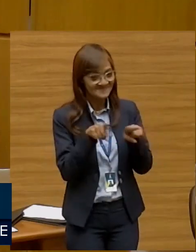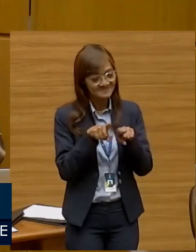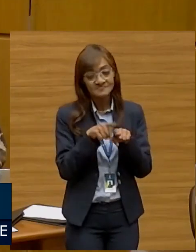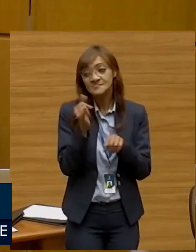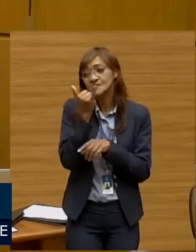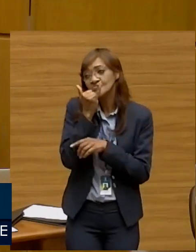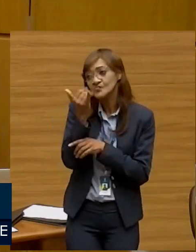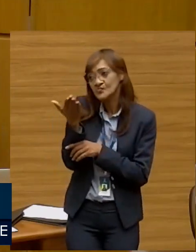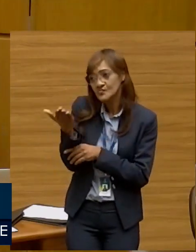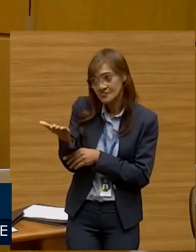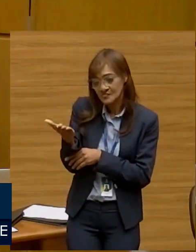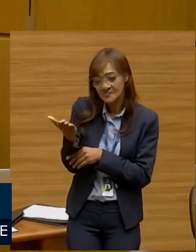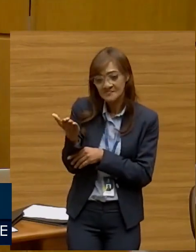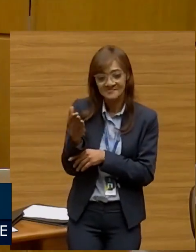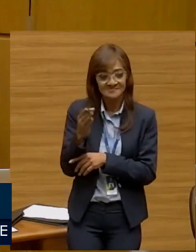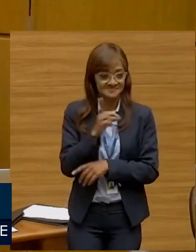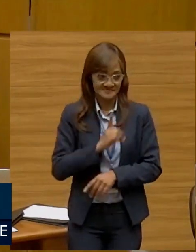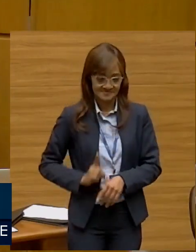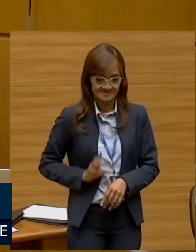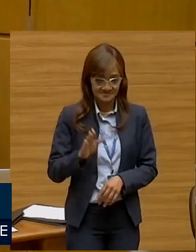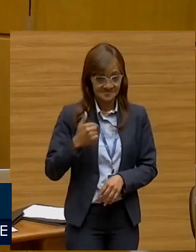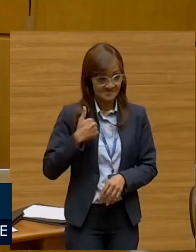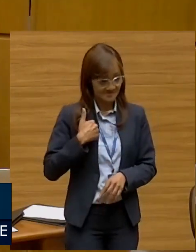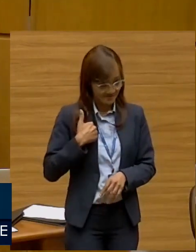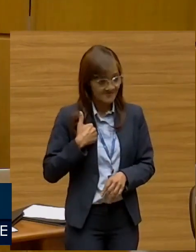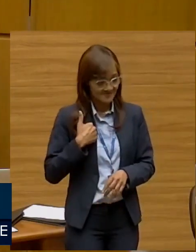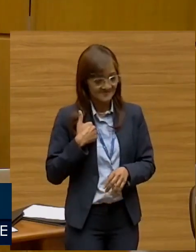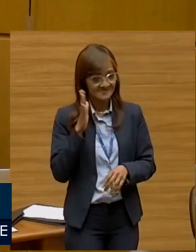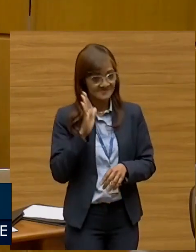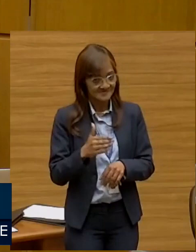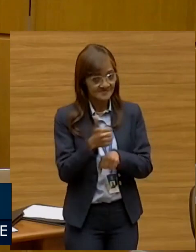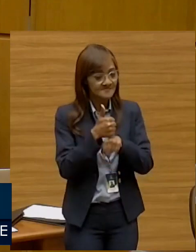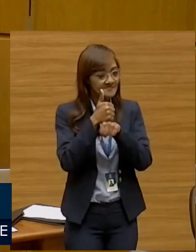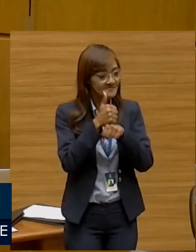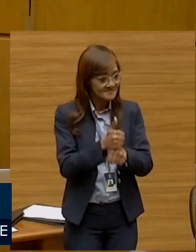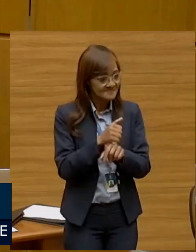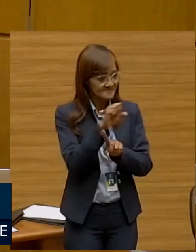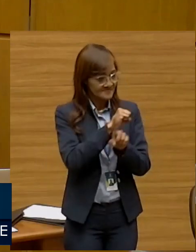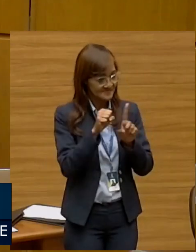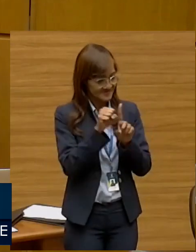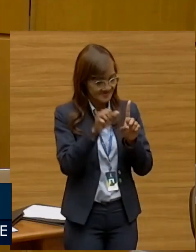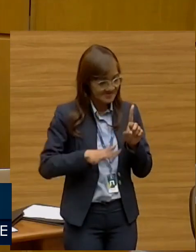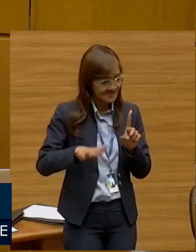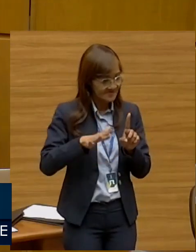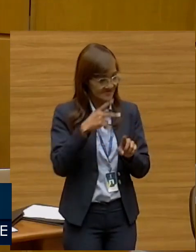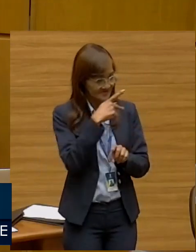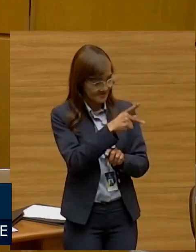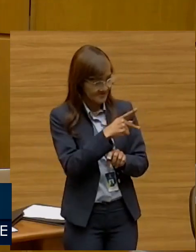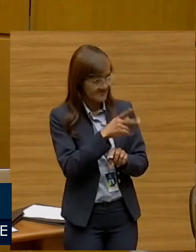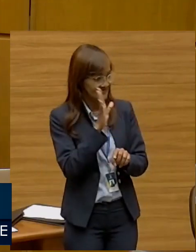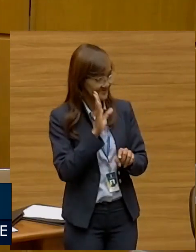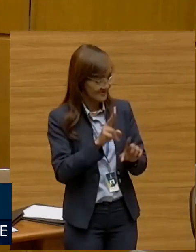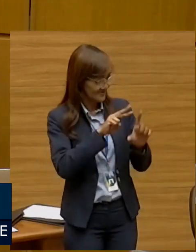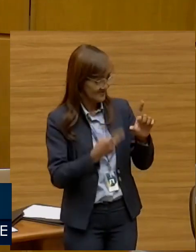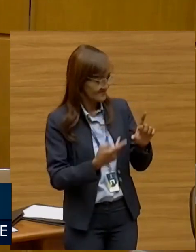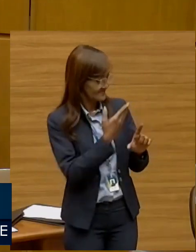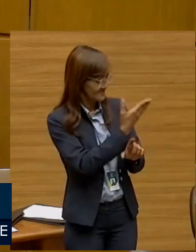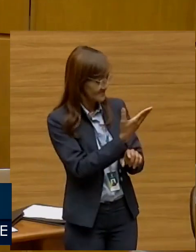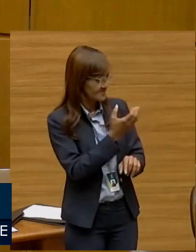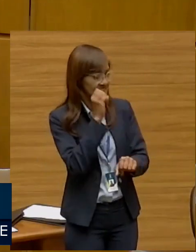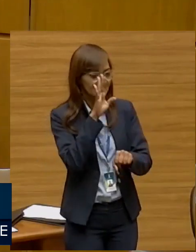pela deputada, eu sou assistente social lá do IPAESE, né? Então, eu gostaria de saudar a todos, né? Boa tarde a todos